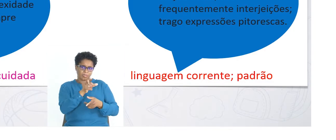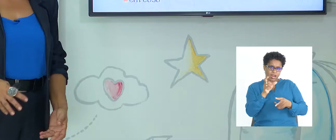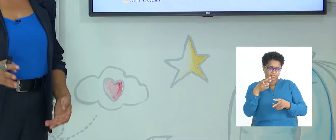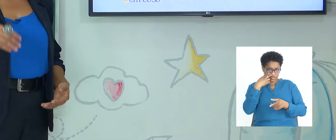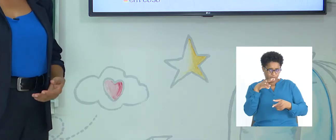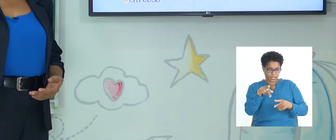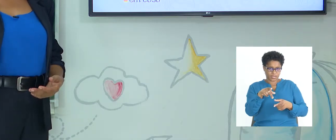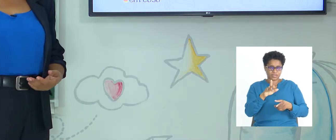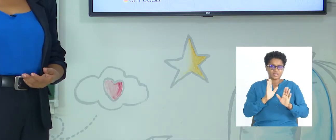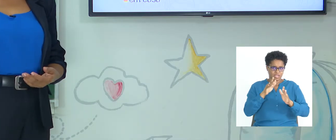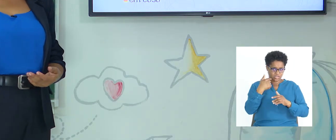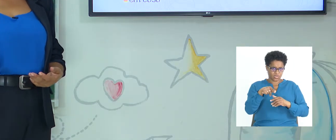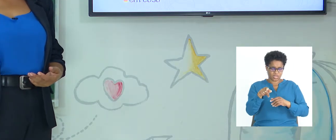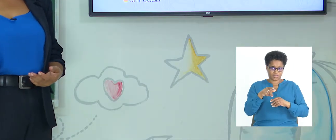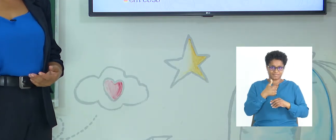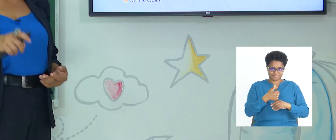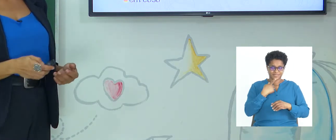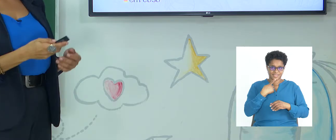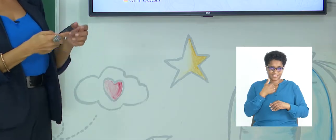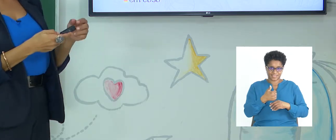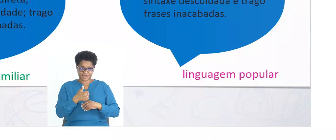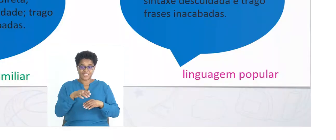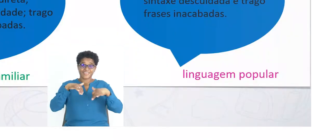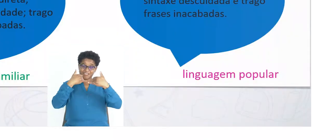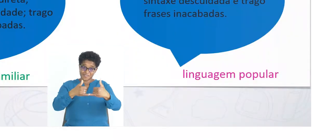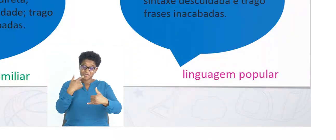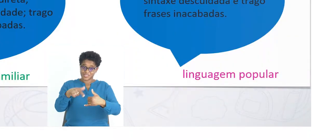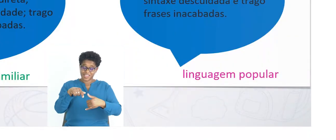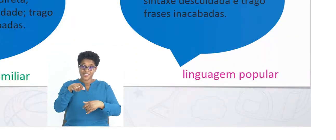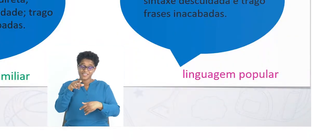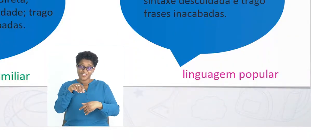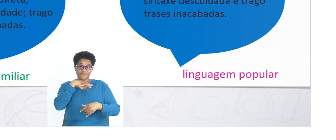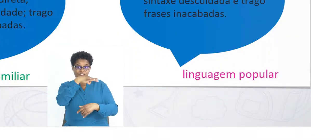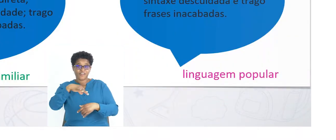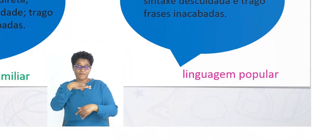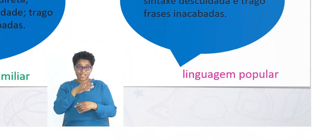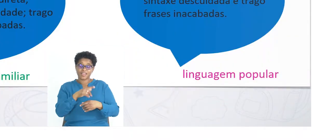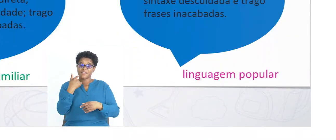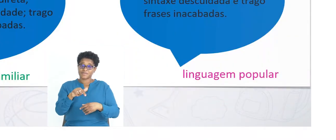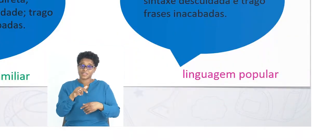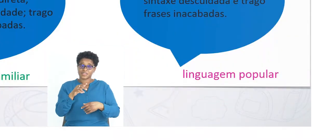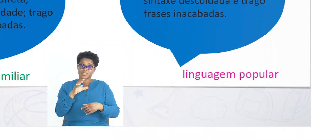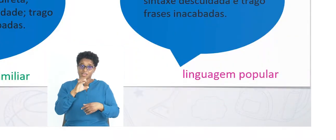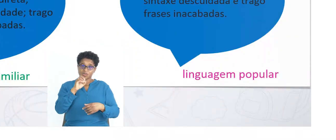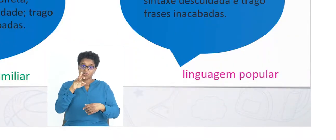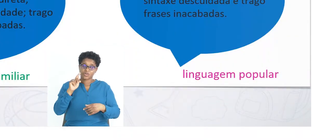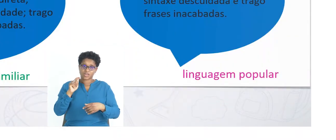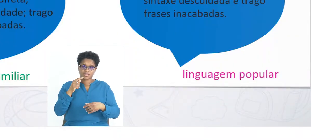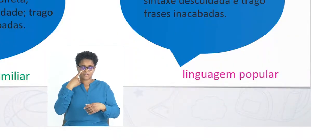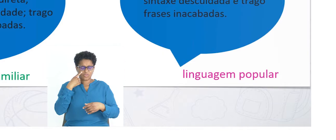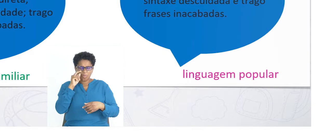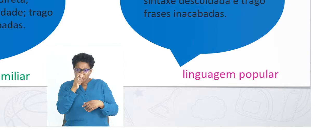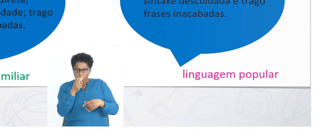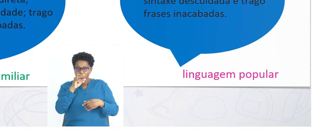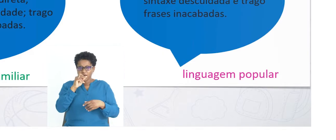pitorescas. As expressões já são antigas, ouvi? Não te preocupes. Depois tu tens familiar, tem um vocabulário corrente, afetivo e